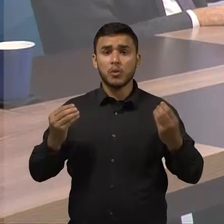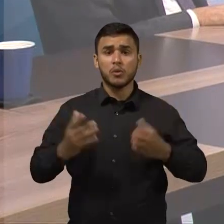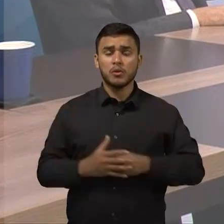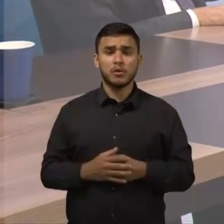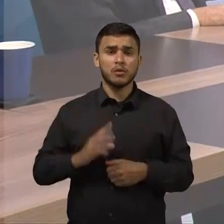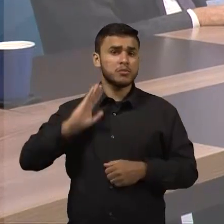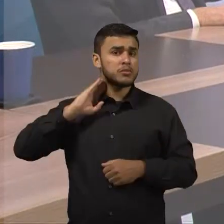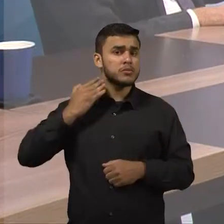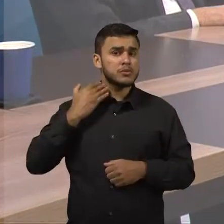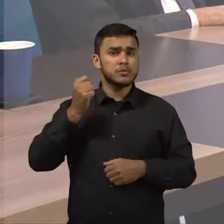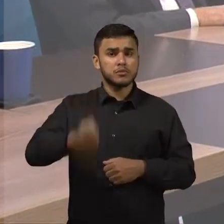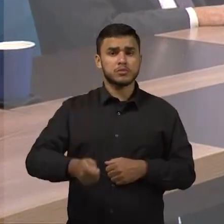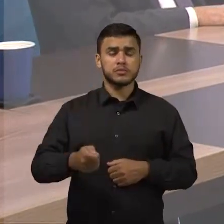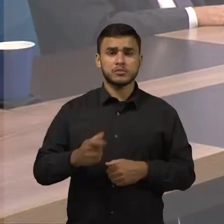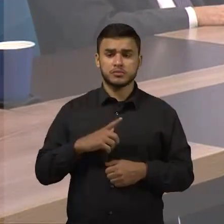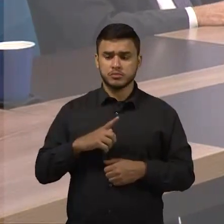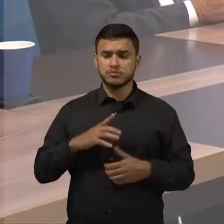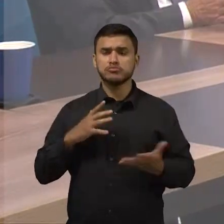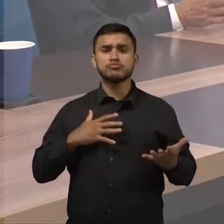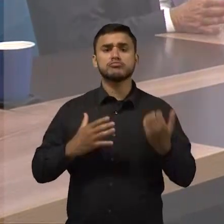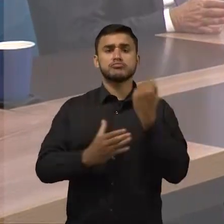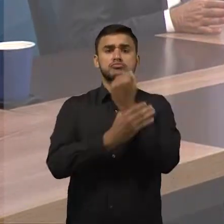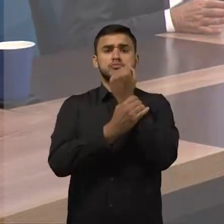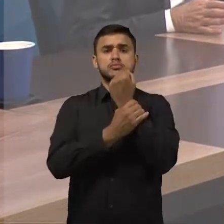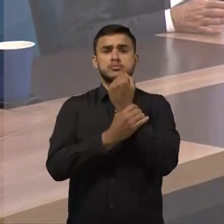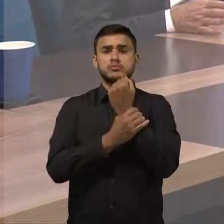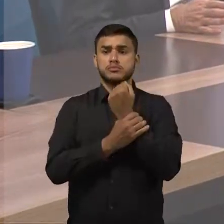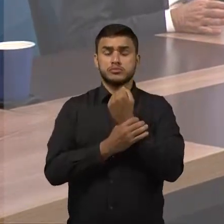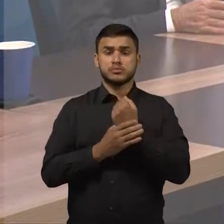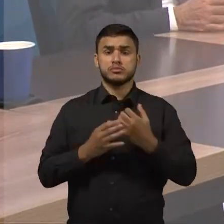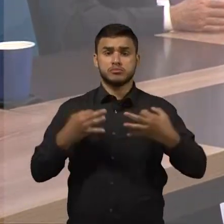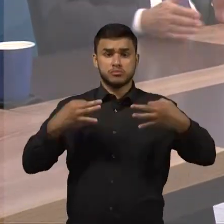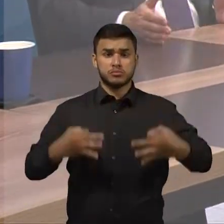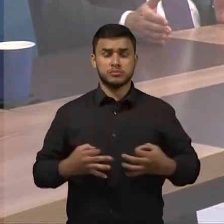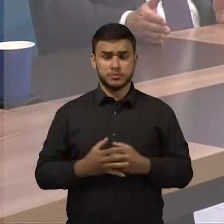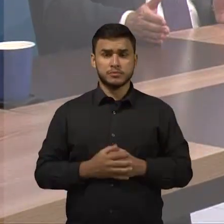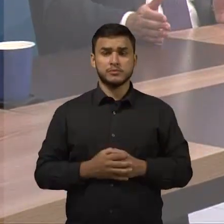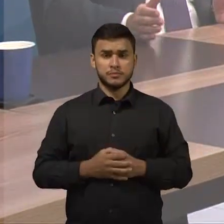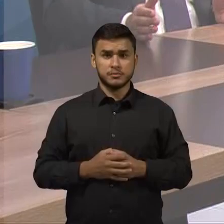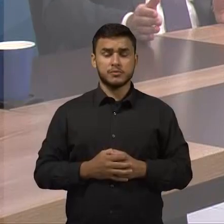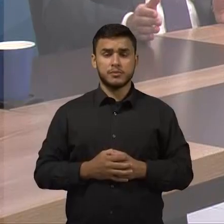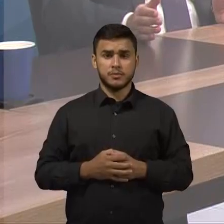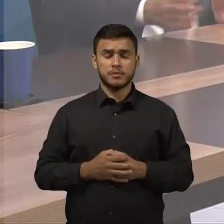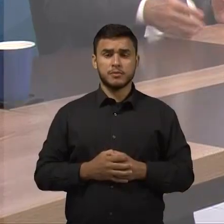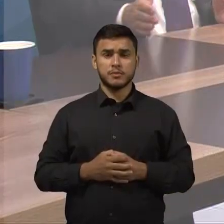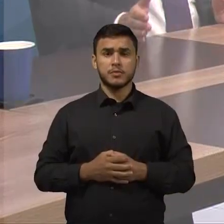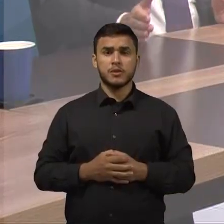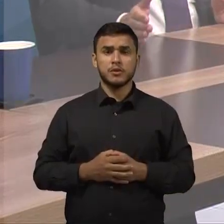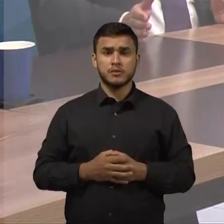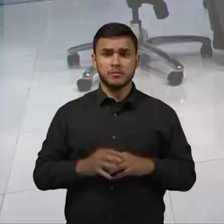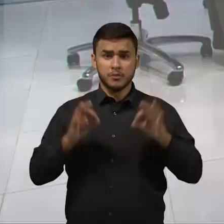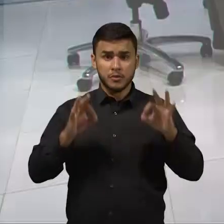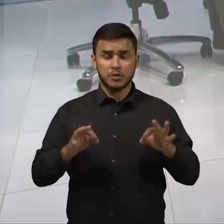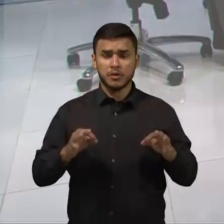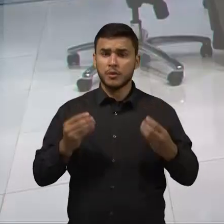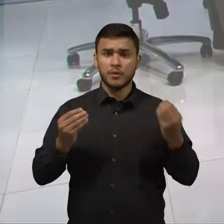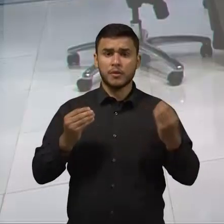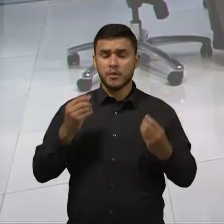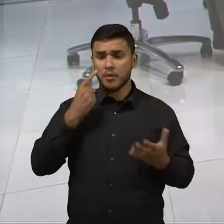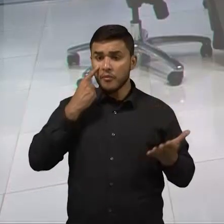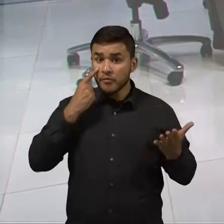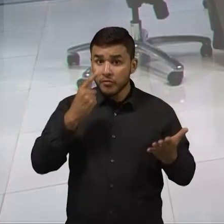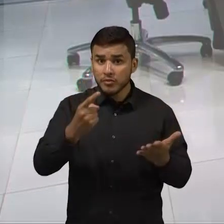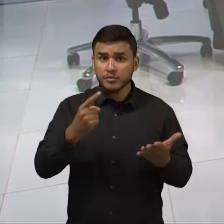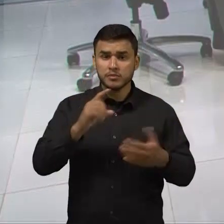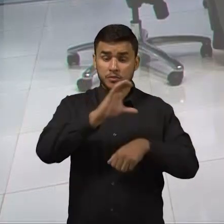o juiz, um magistrado, ele tem as garantias que ninguém tem? Por isso eu coloquei o professor. Exatamente por isso. Ou seja, ele vai olhar para